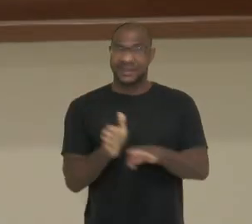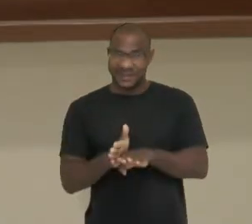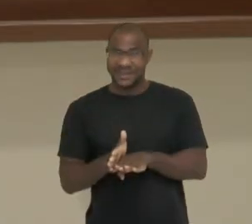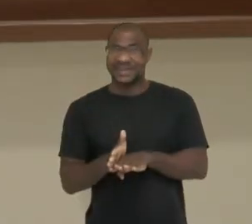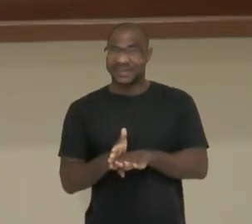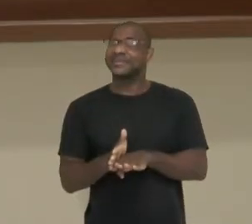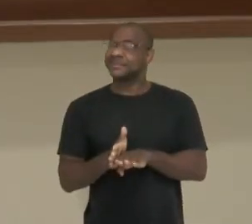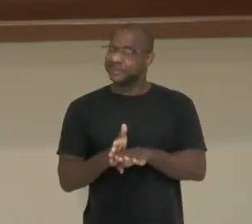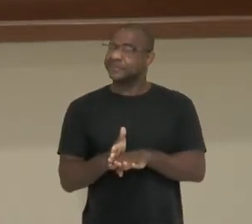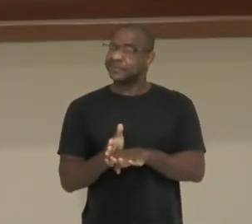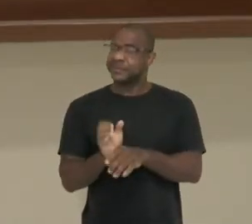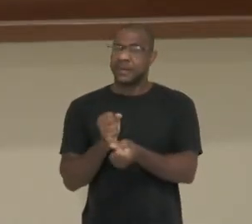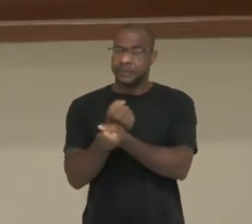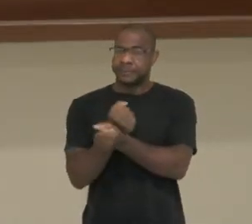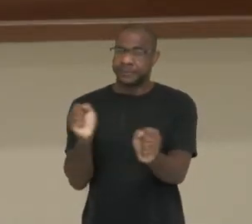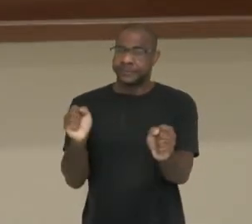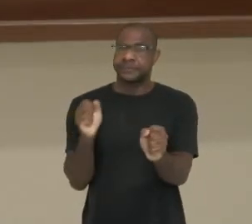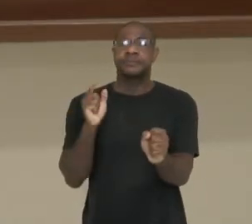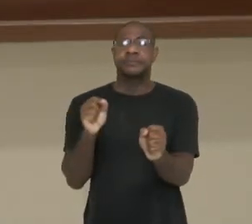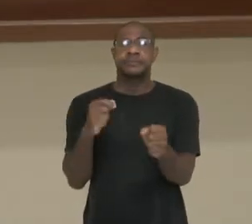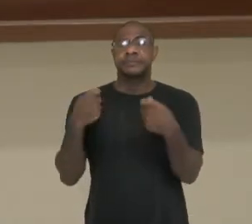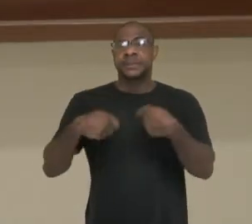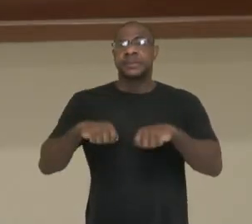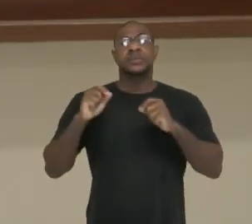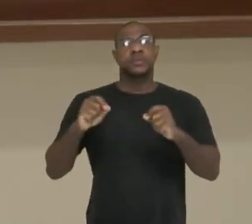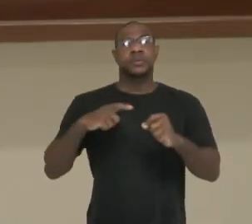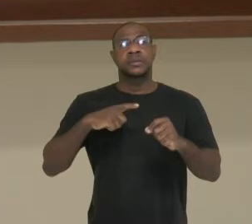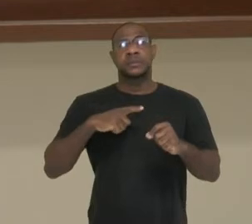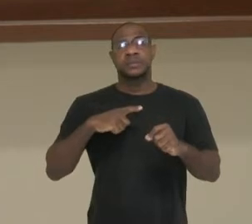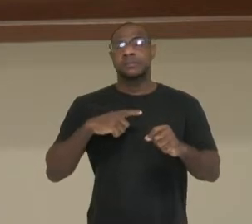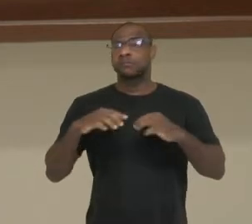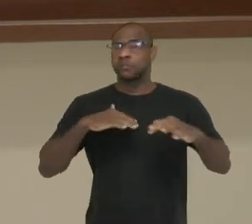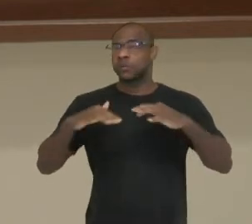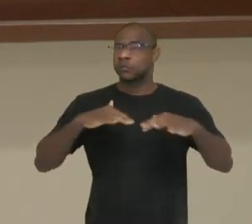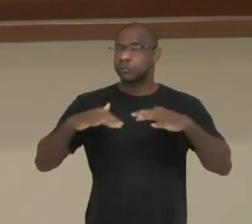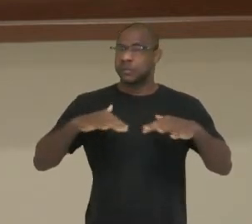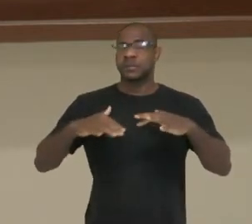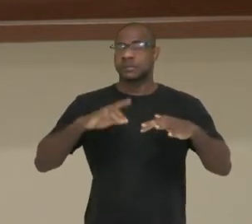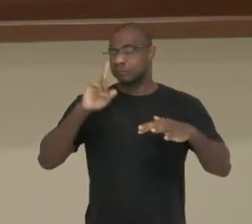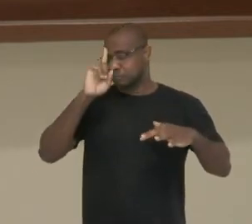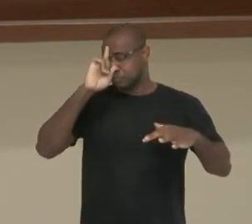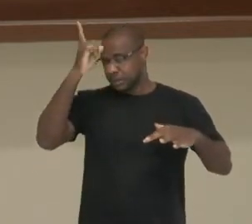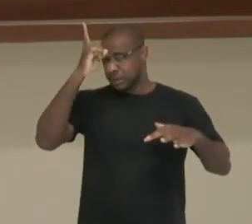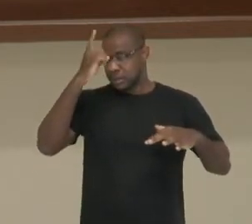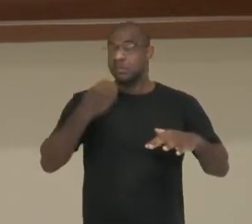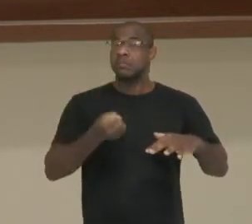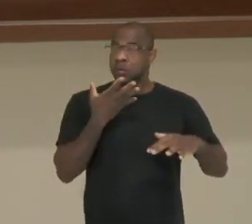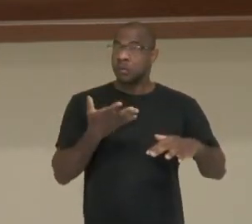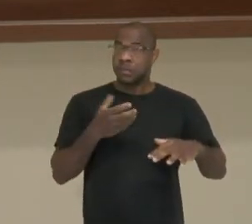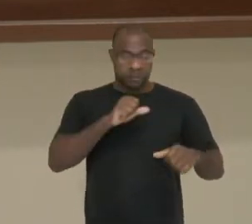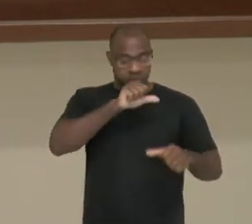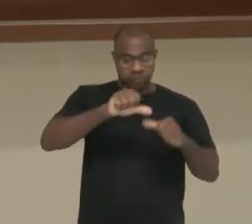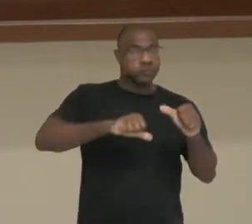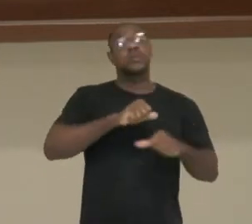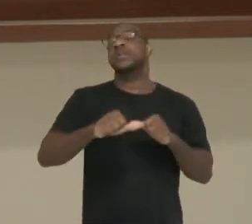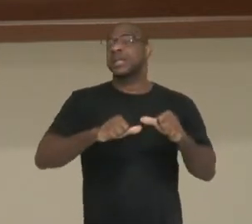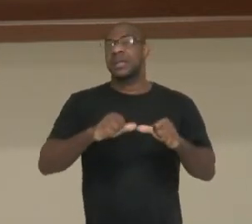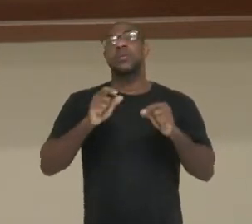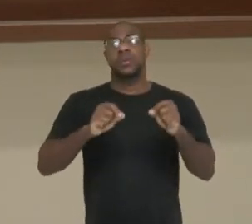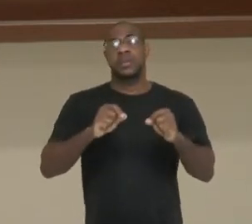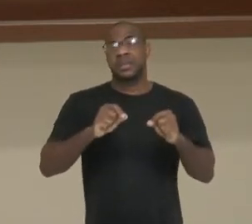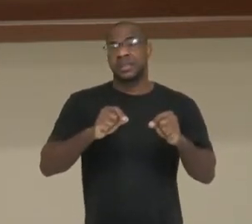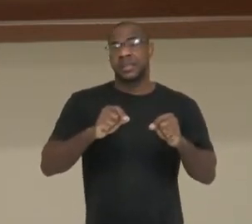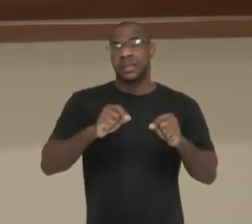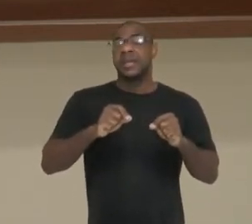à abolição da escravidão, a gente precisa também de um movimento de ideias para tentar modificar a mentalidade